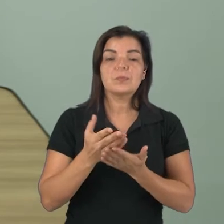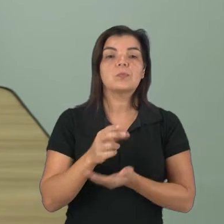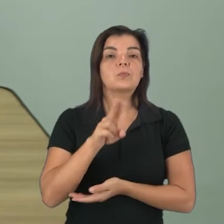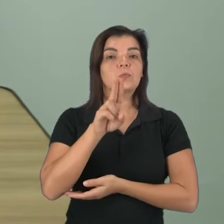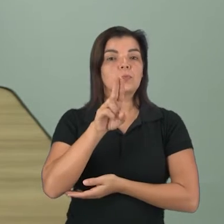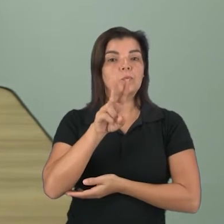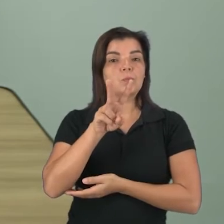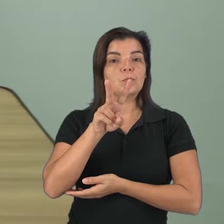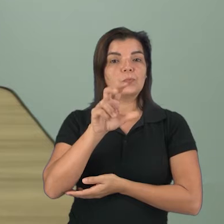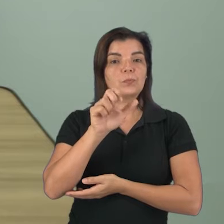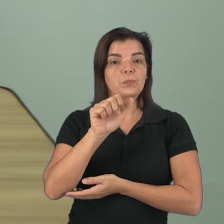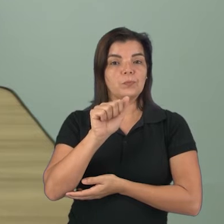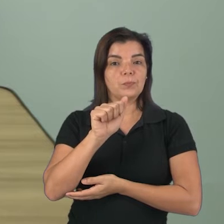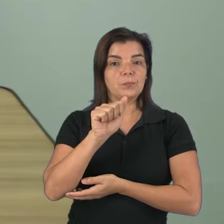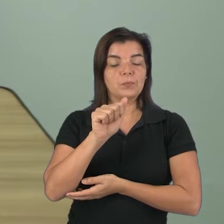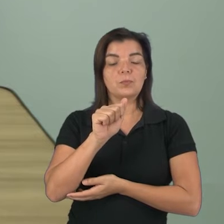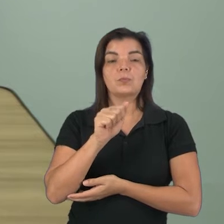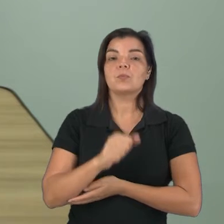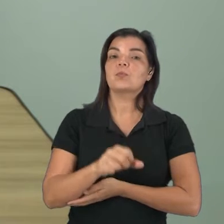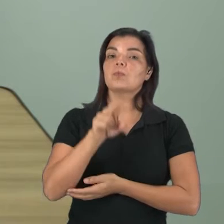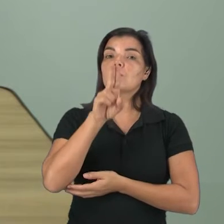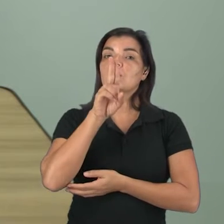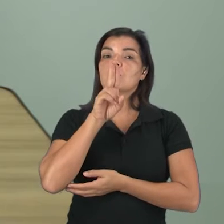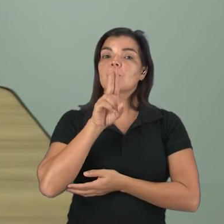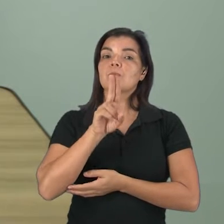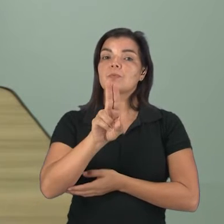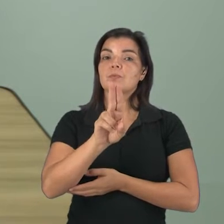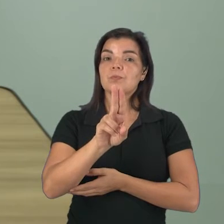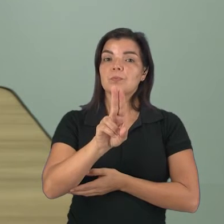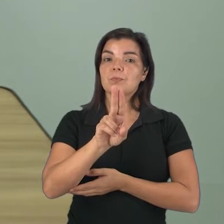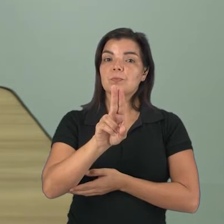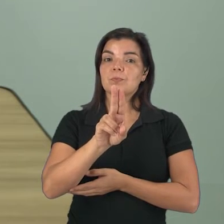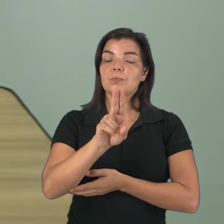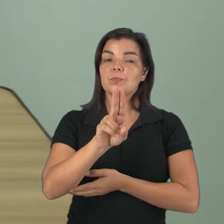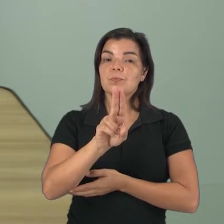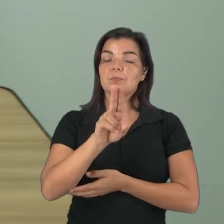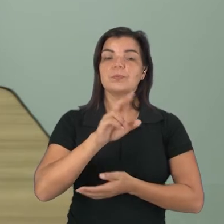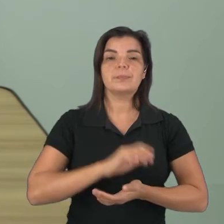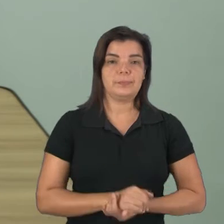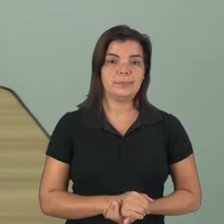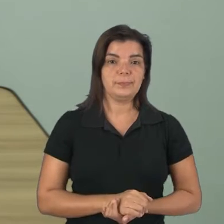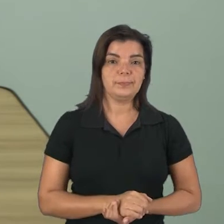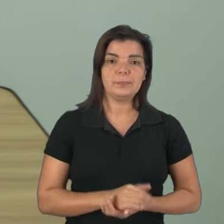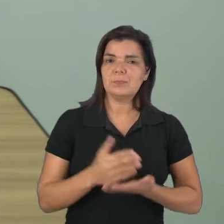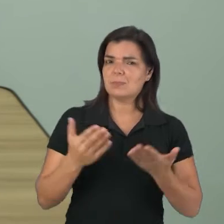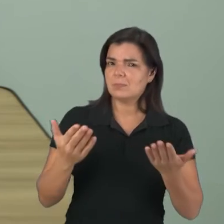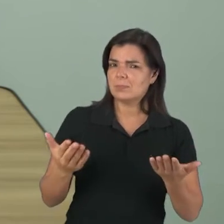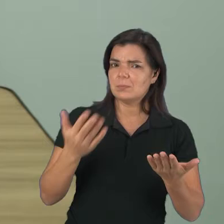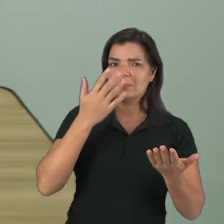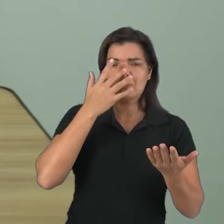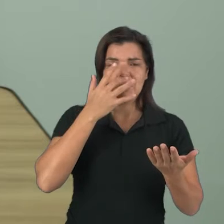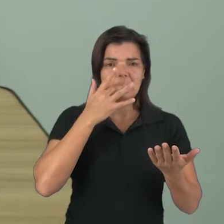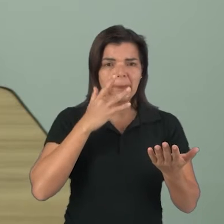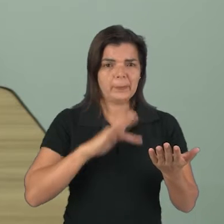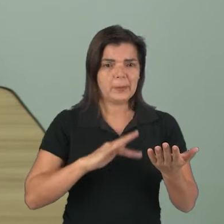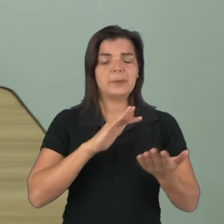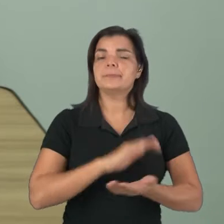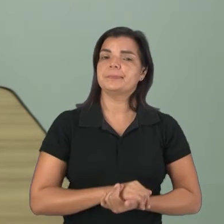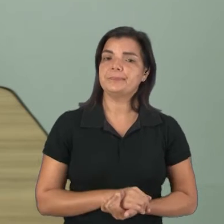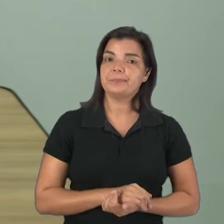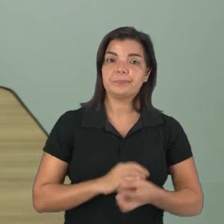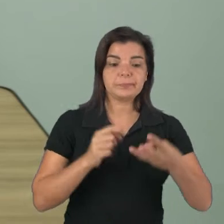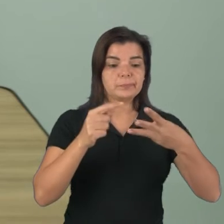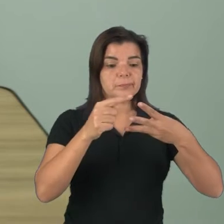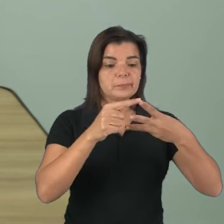minha boca o eu estou falando som da letra u e crianças